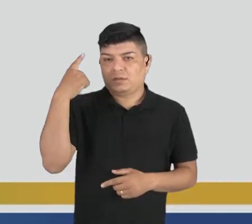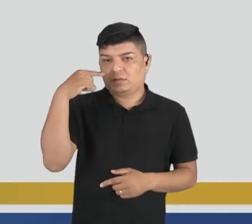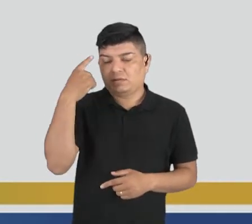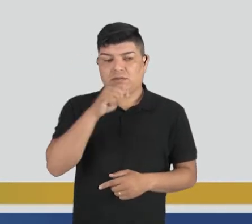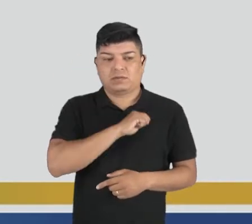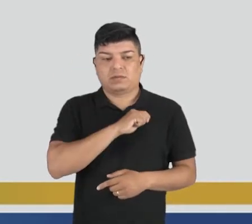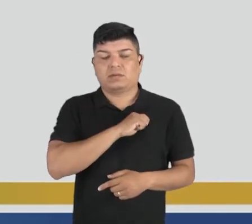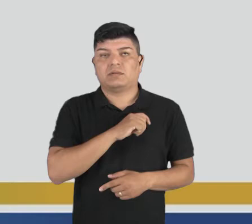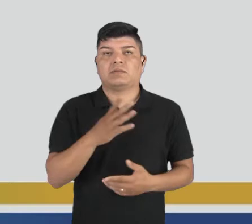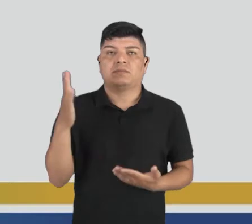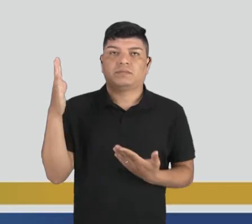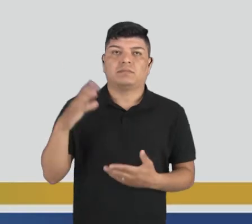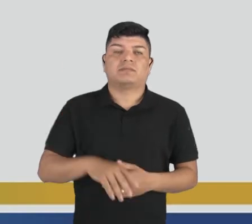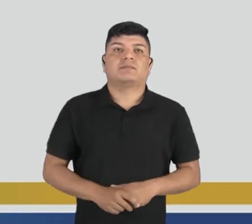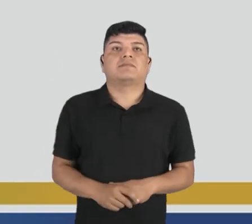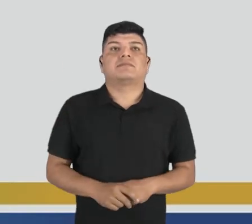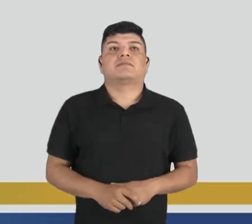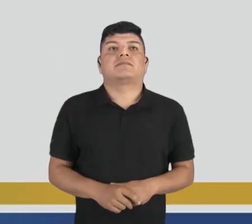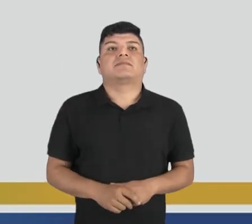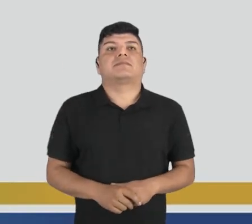espanhola, esse personagem Gaturro.